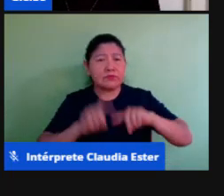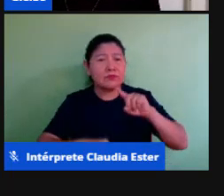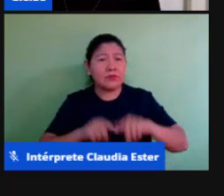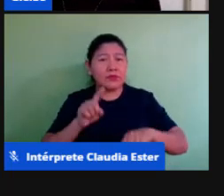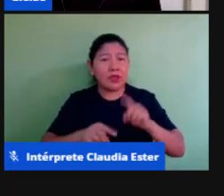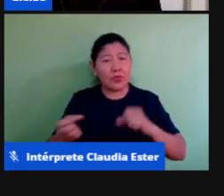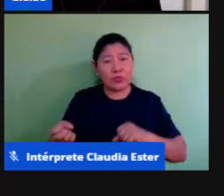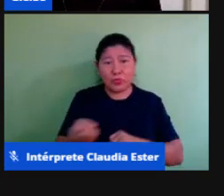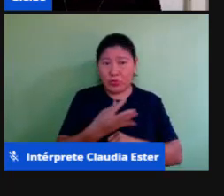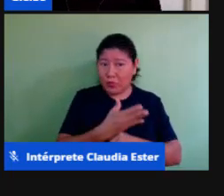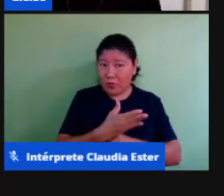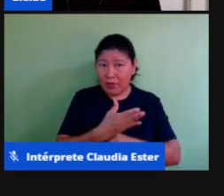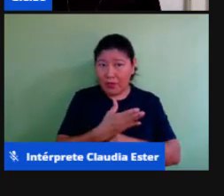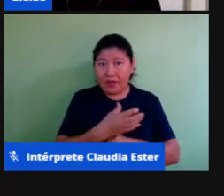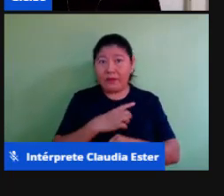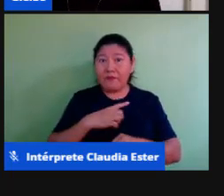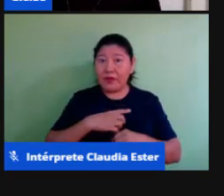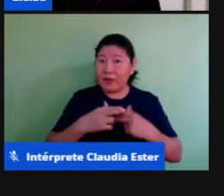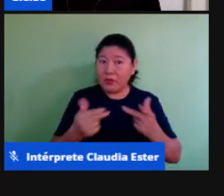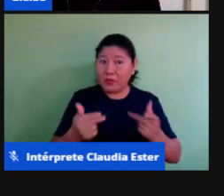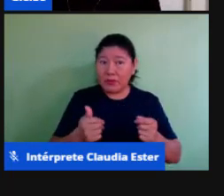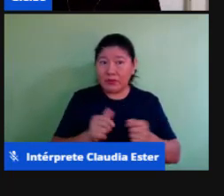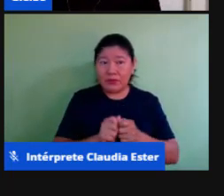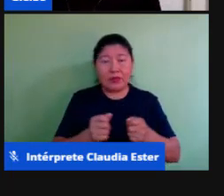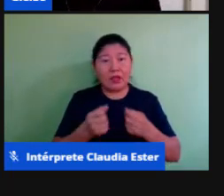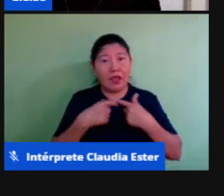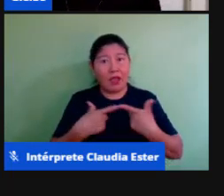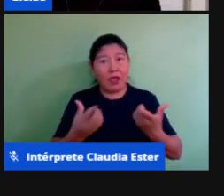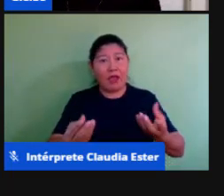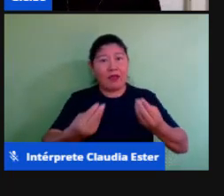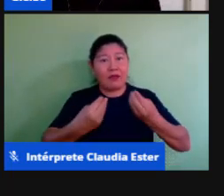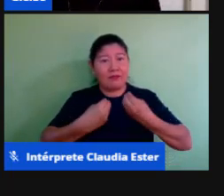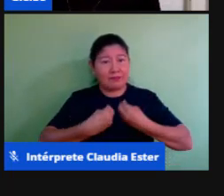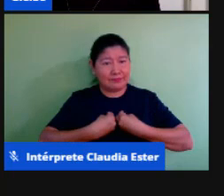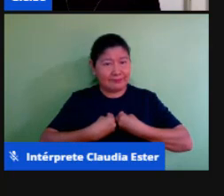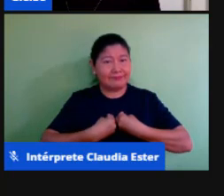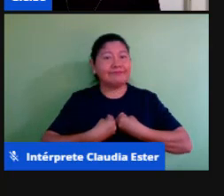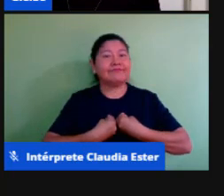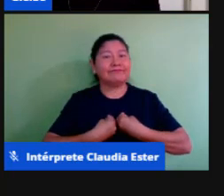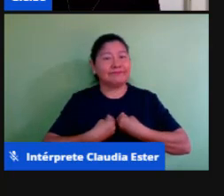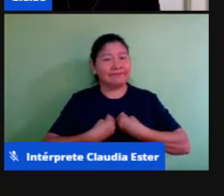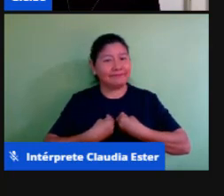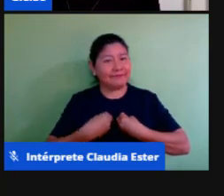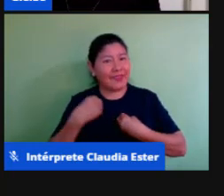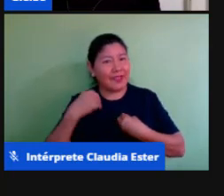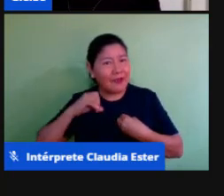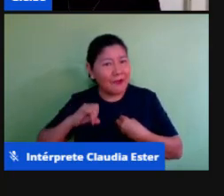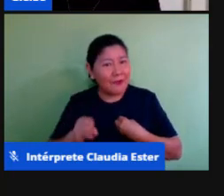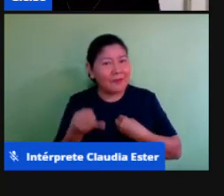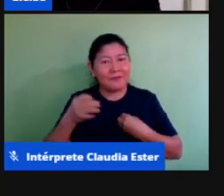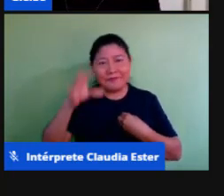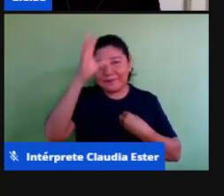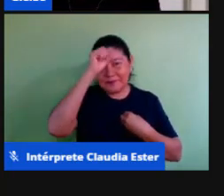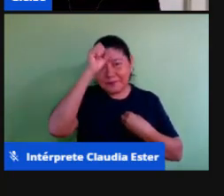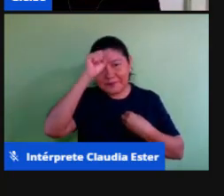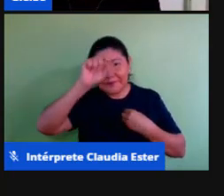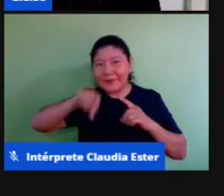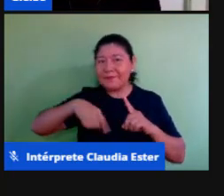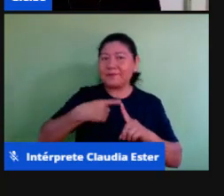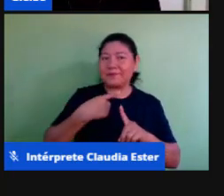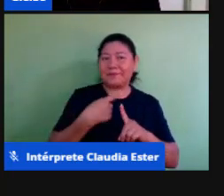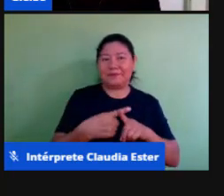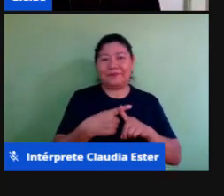de criatividade, e ela dividiu conosco e nós falamos assim, poxa, vamos trabalhar com a